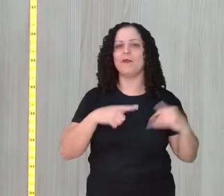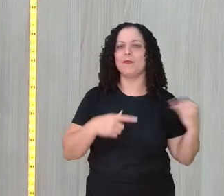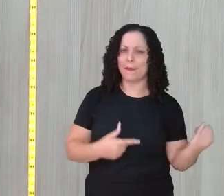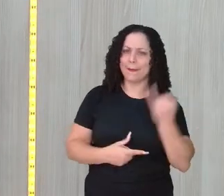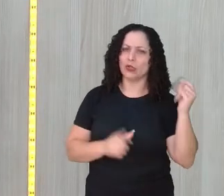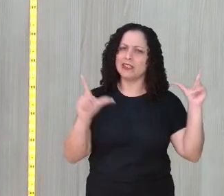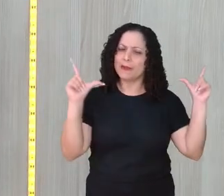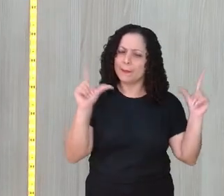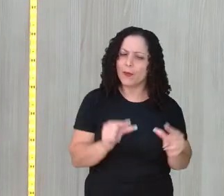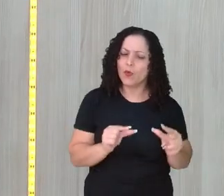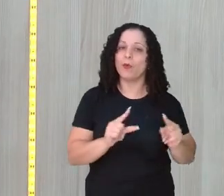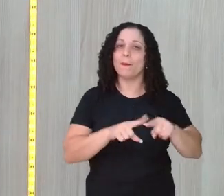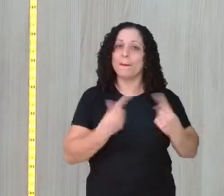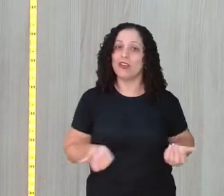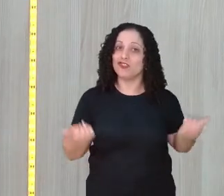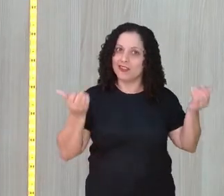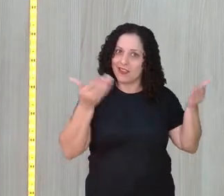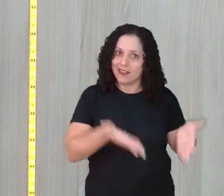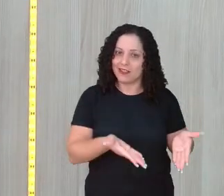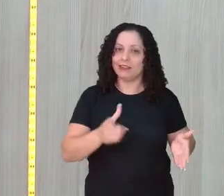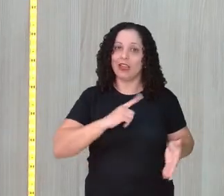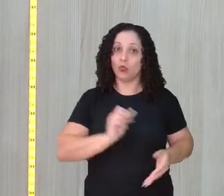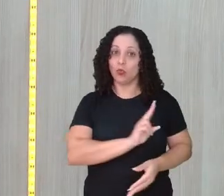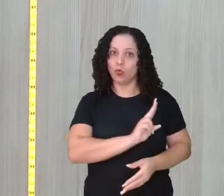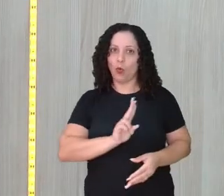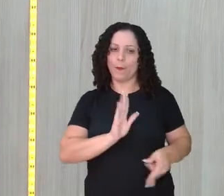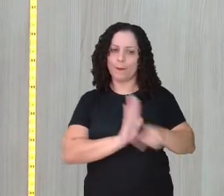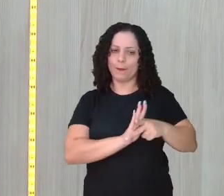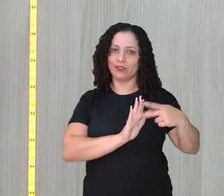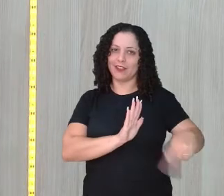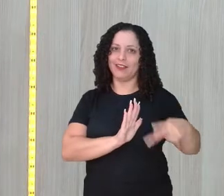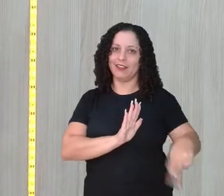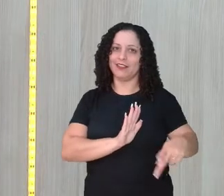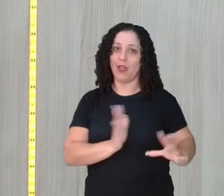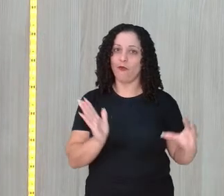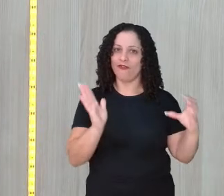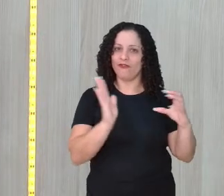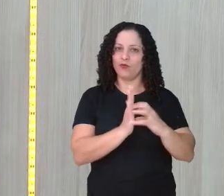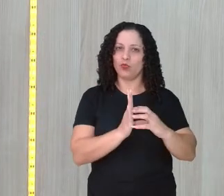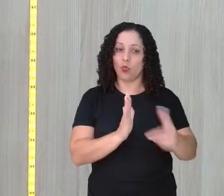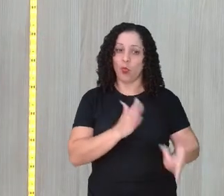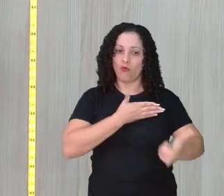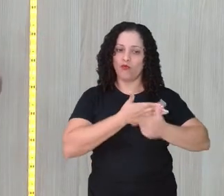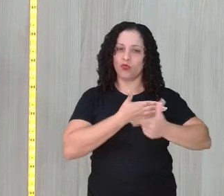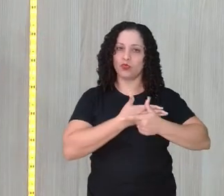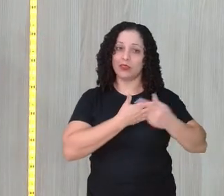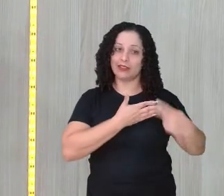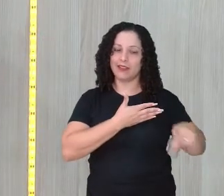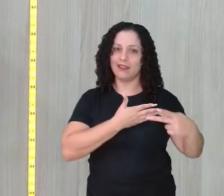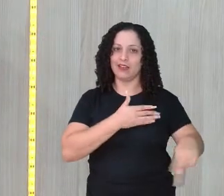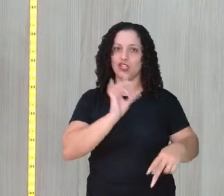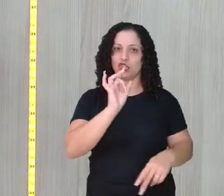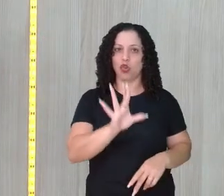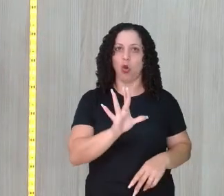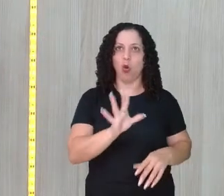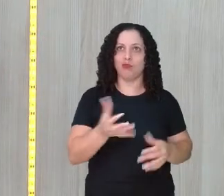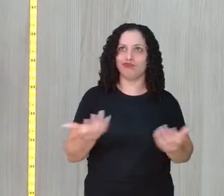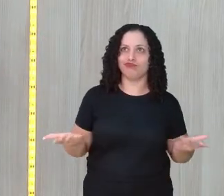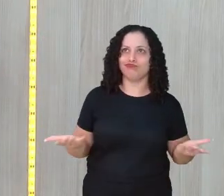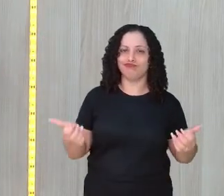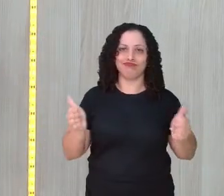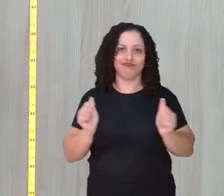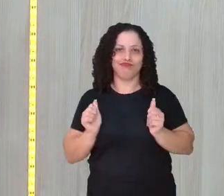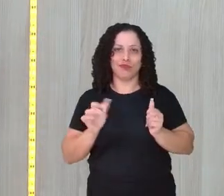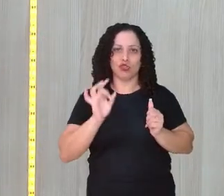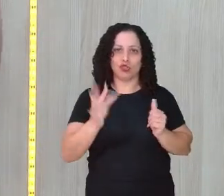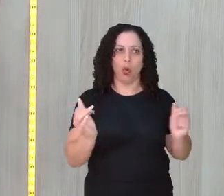importância menor, mas ele normalmente, por exemplo, tem um nome. Ele tem uma função ali. Ele não existe só de figuração, só